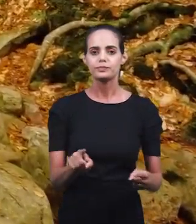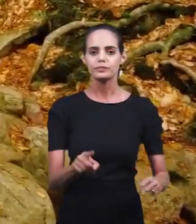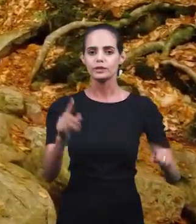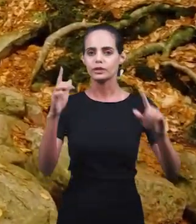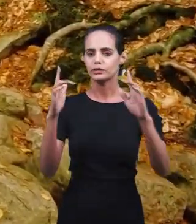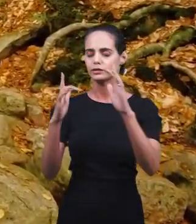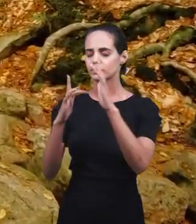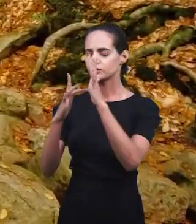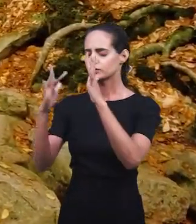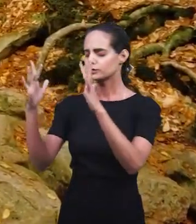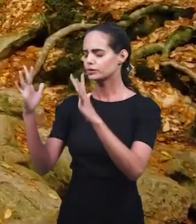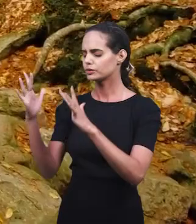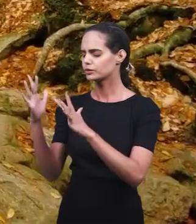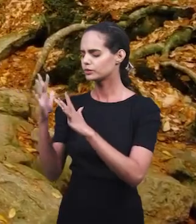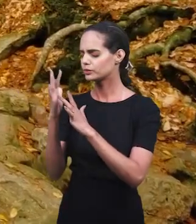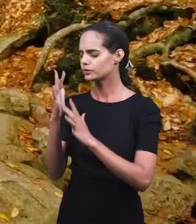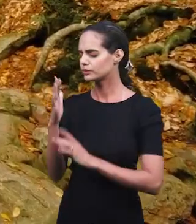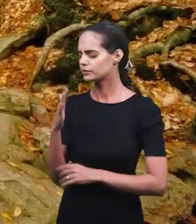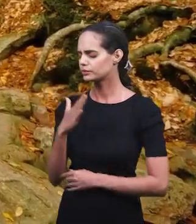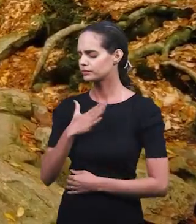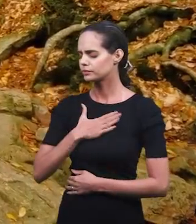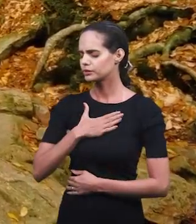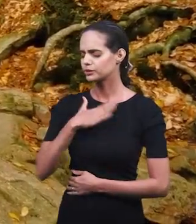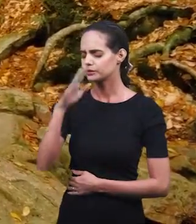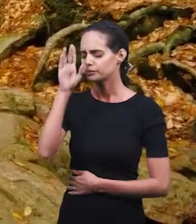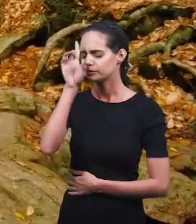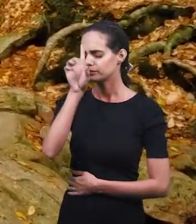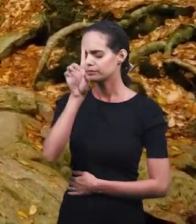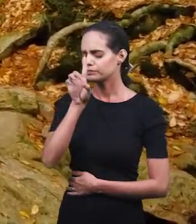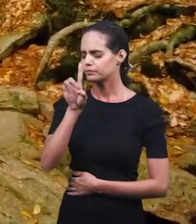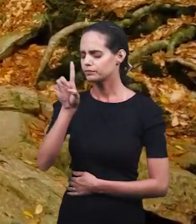Jesus, Tu és o meu Deus,